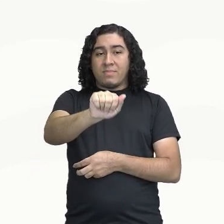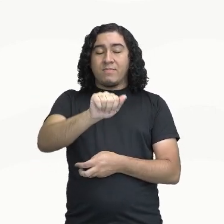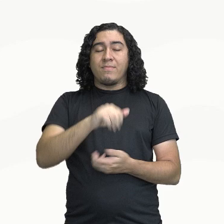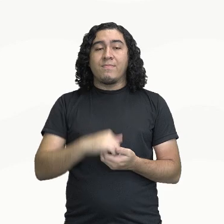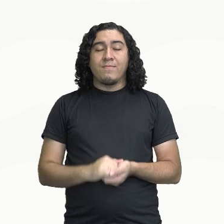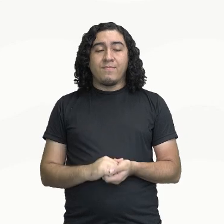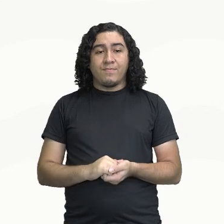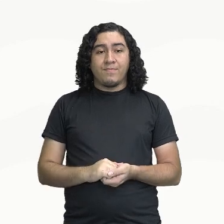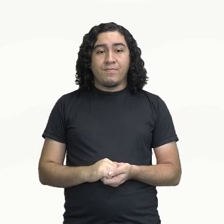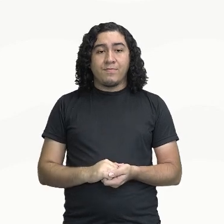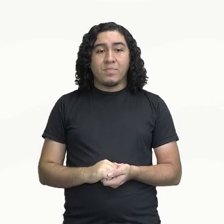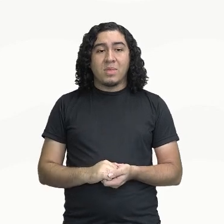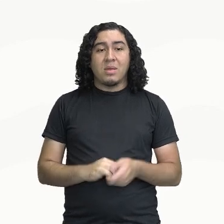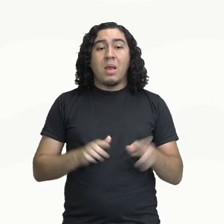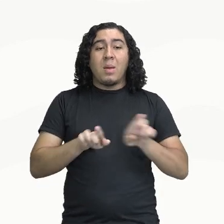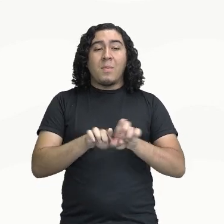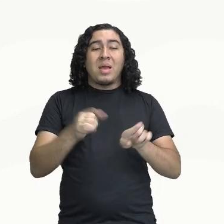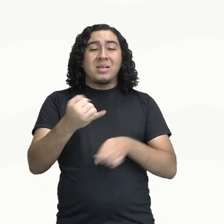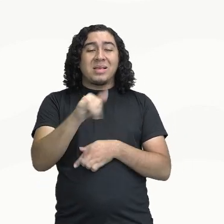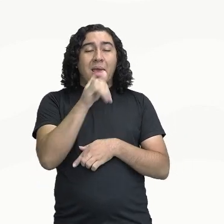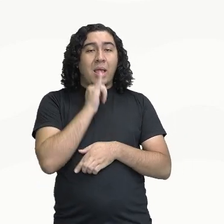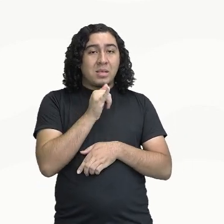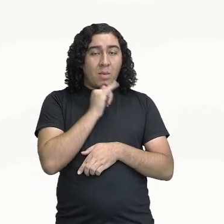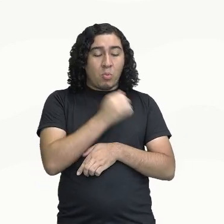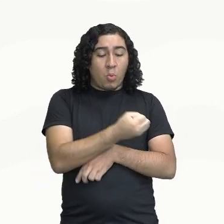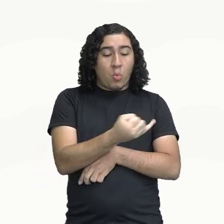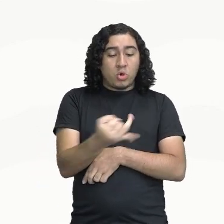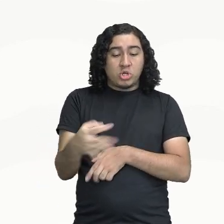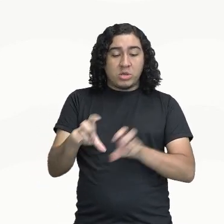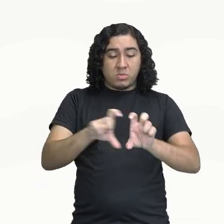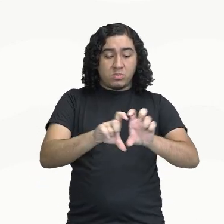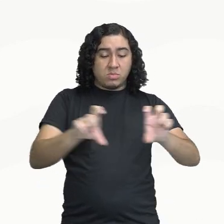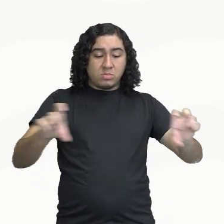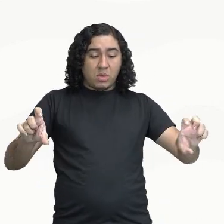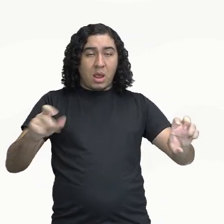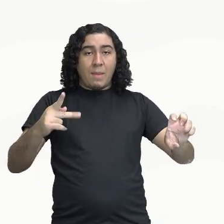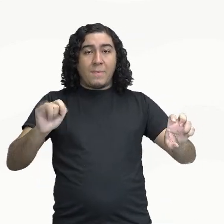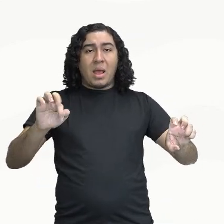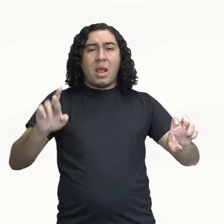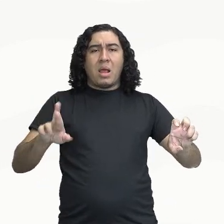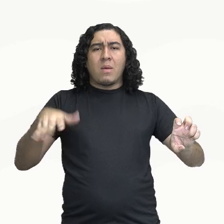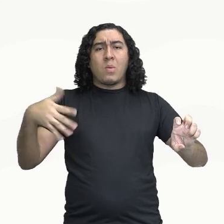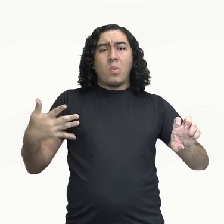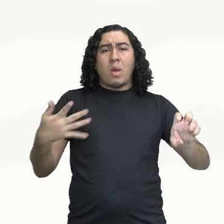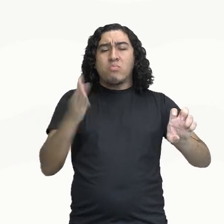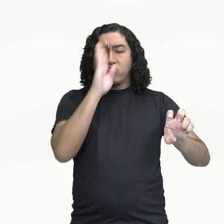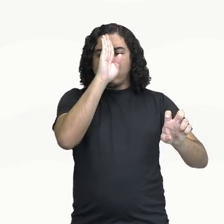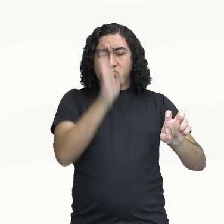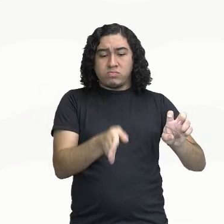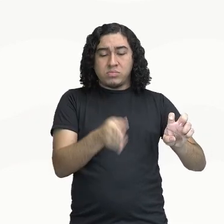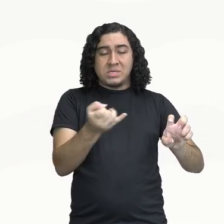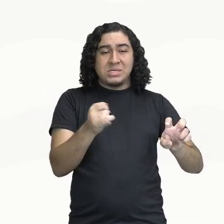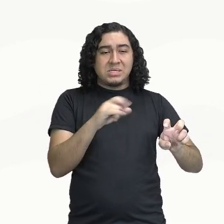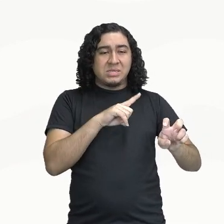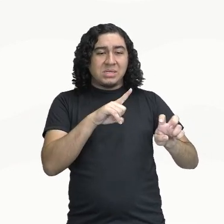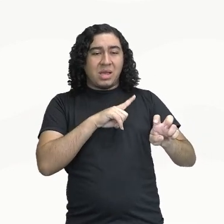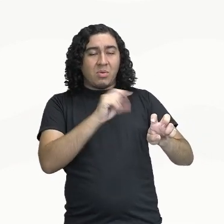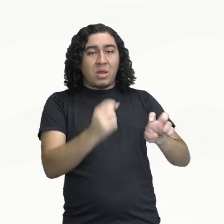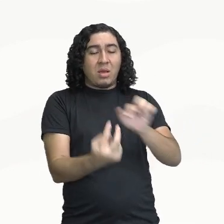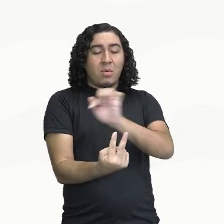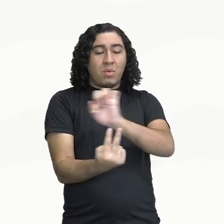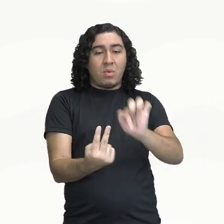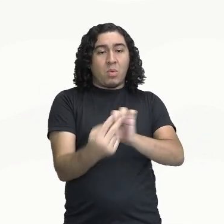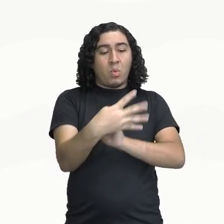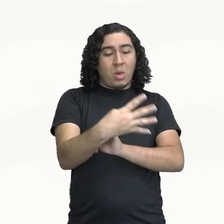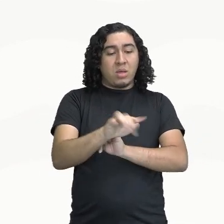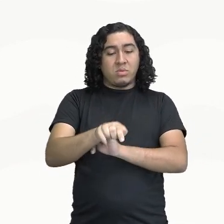Mas aí, quando a gente tem uma quantidade par de valores, quem vai ser a mediana? Já que nós temos 2 valores no